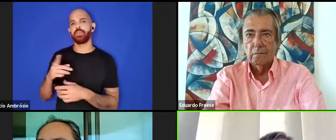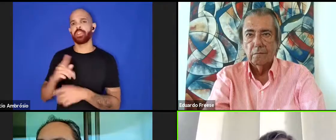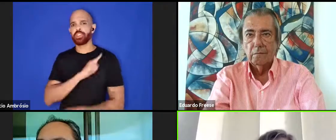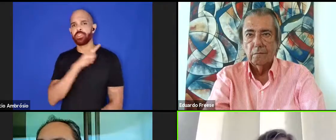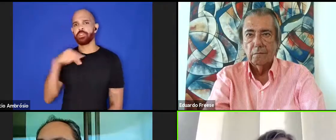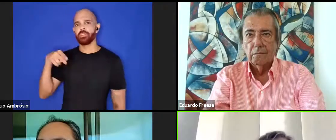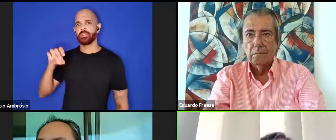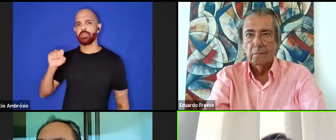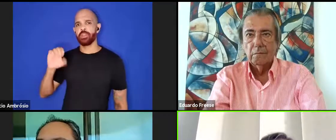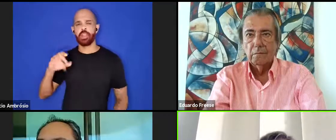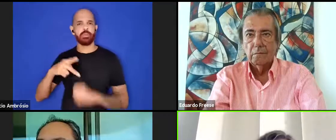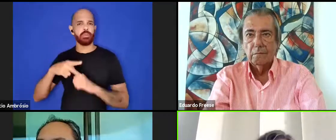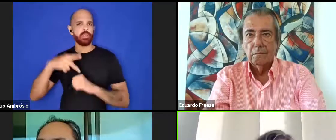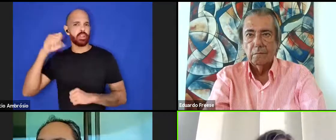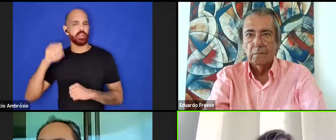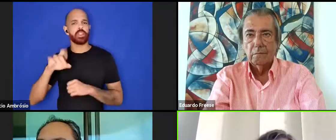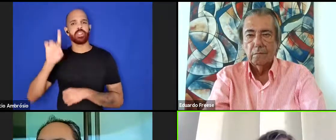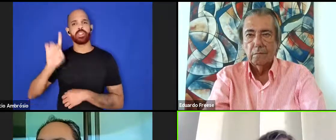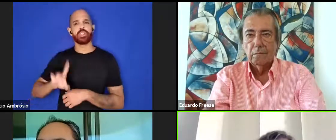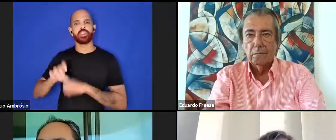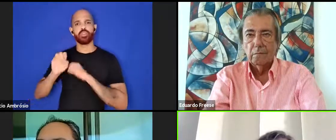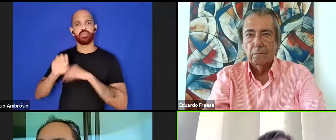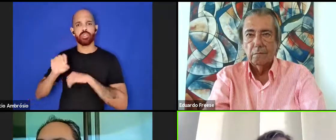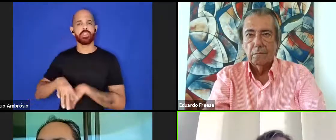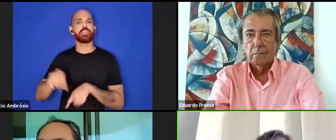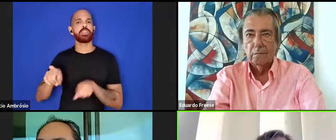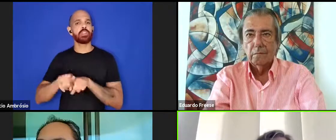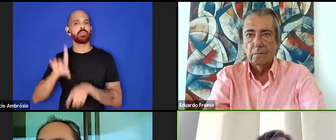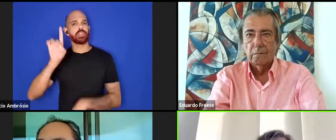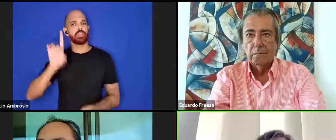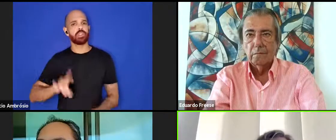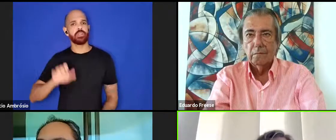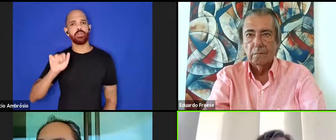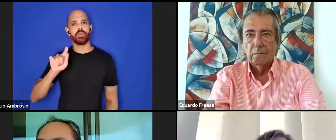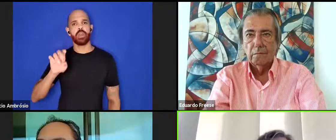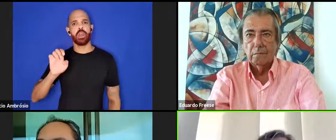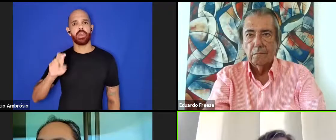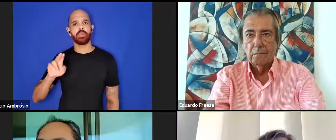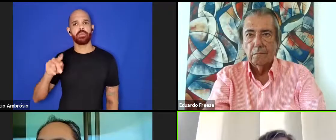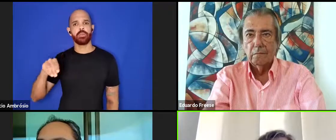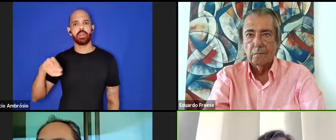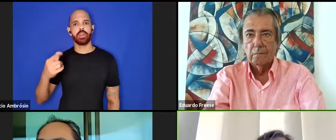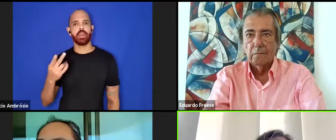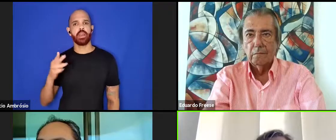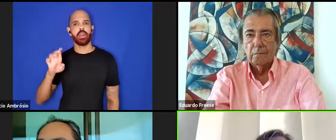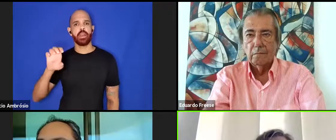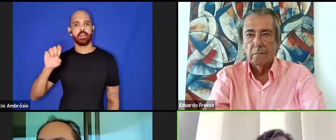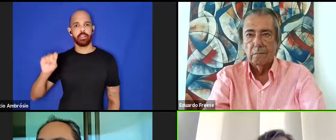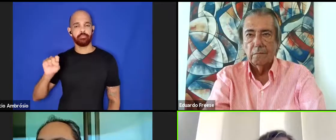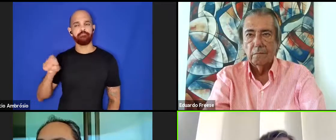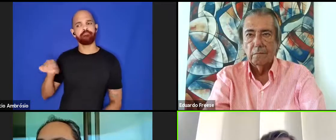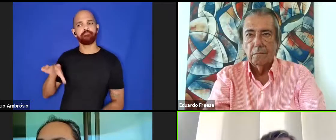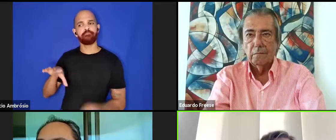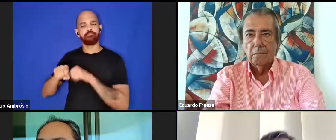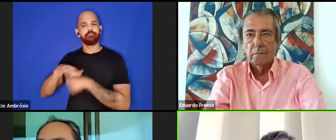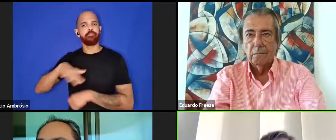da direção de ensino e da direção do AGU Magalhães. Como formador em saúde coletiva, sempre se destacou pela compreensão e análise dos